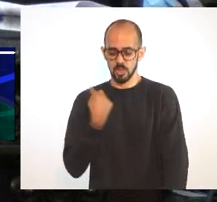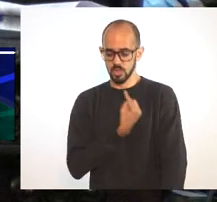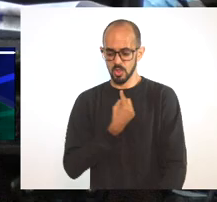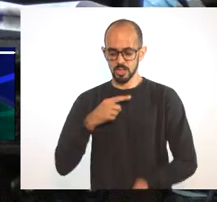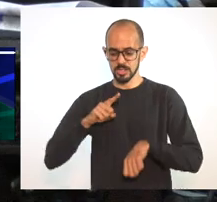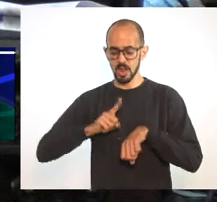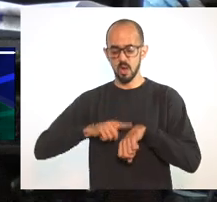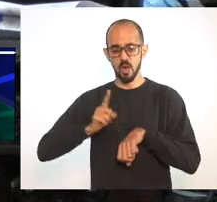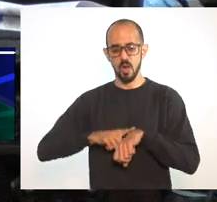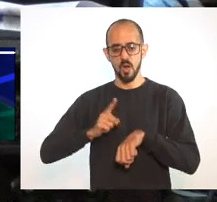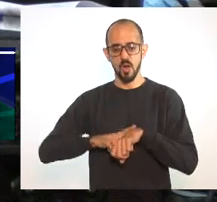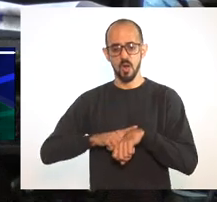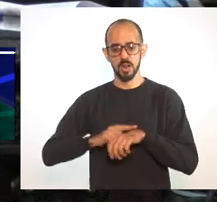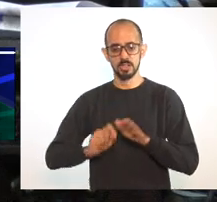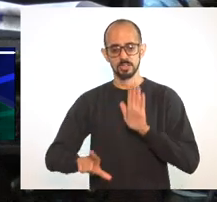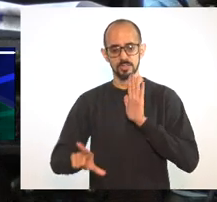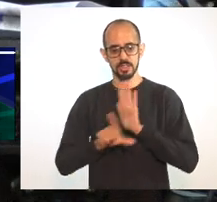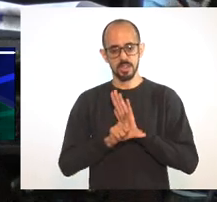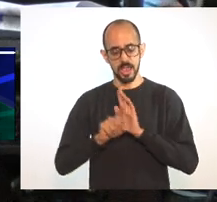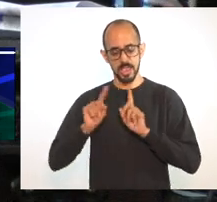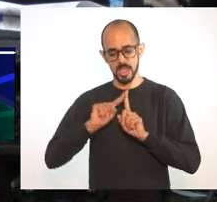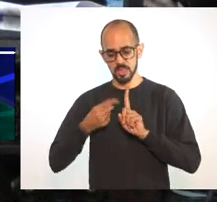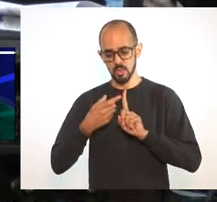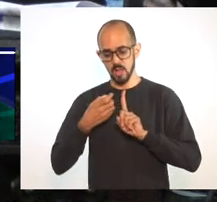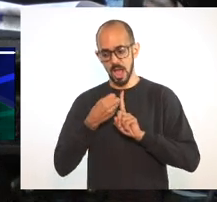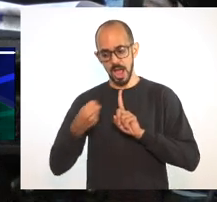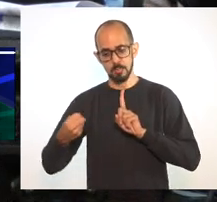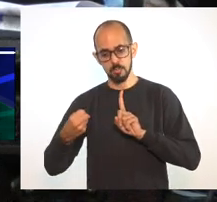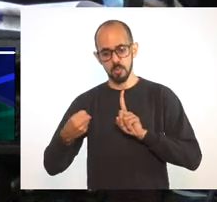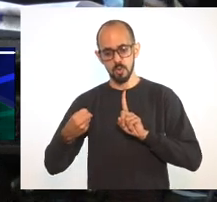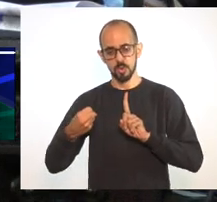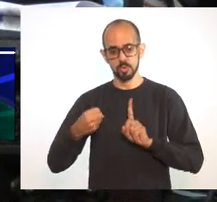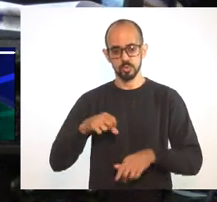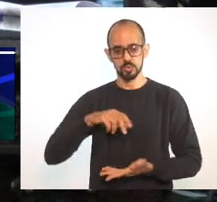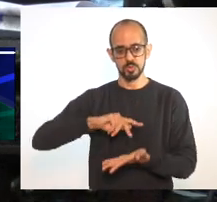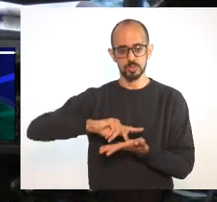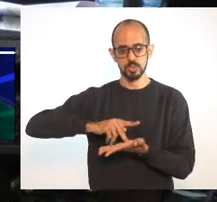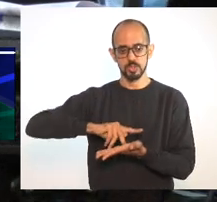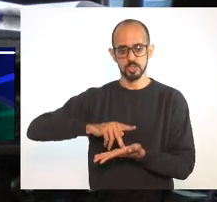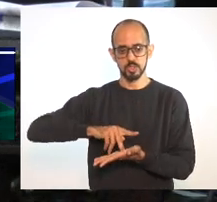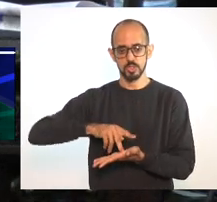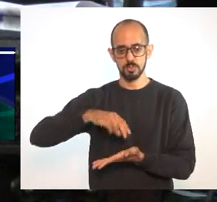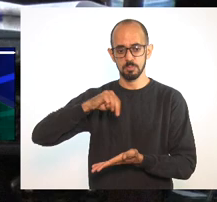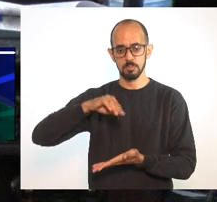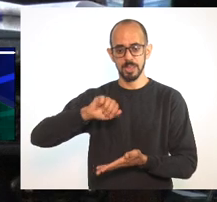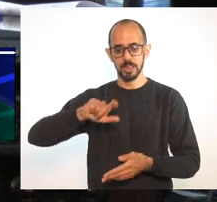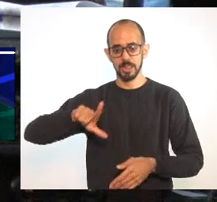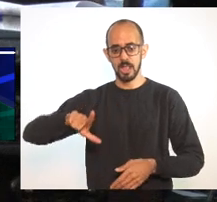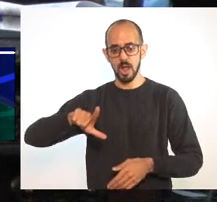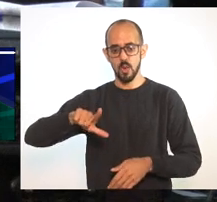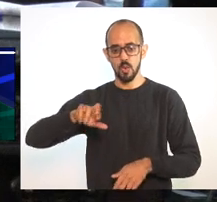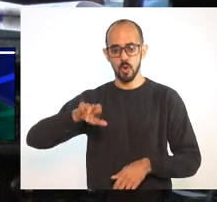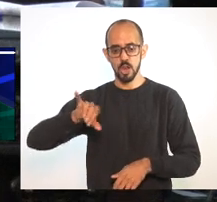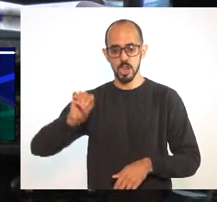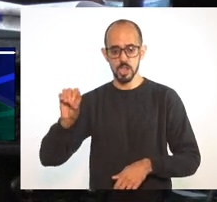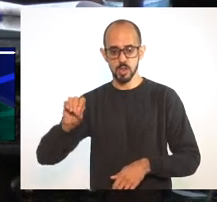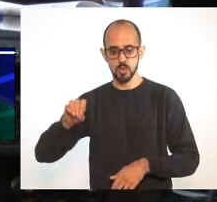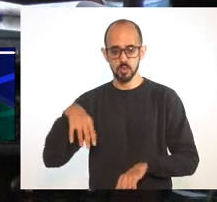Legalizar o Aborto, Rio de Janeiro, Sindi Metal, Rio, Sindi Peiro,